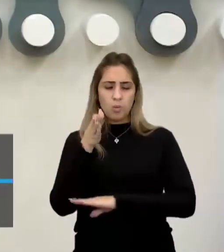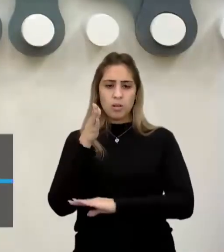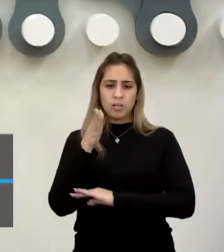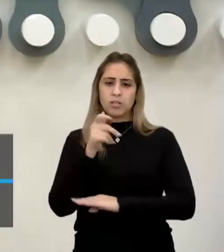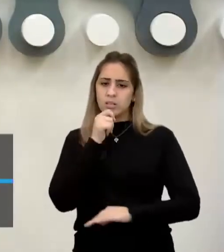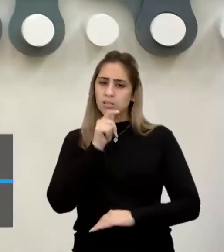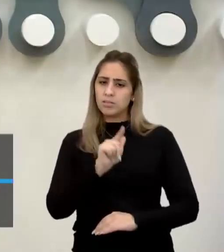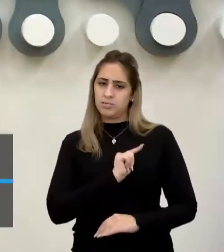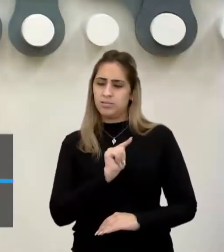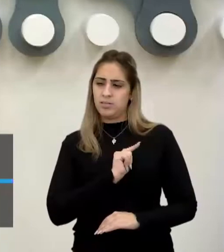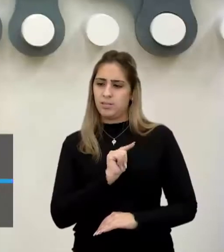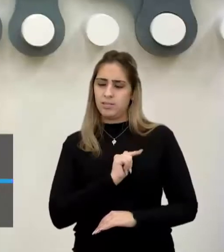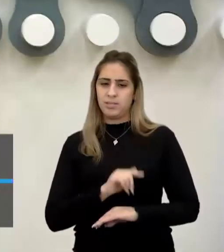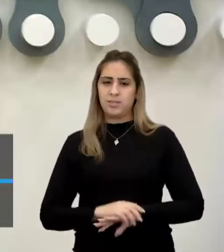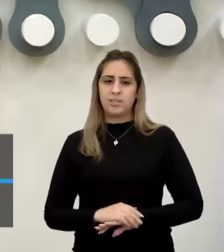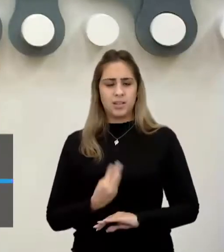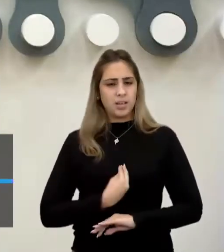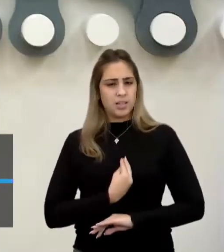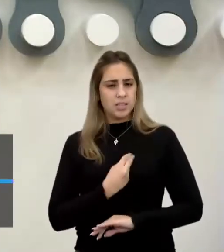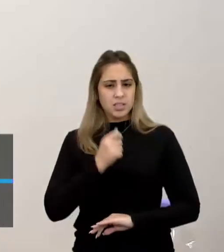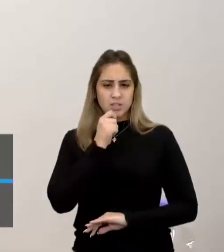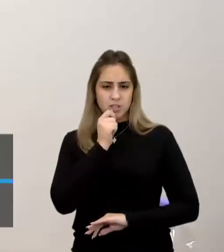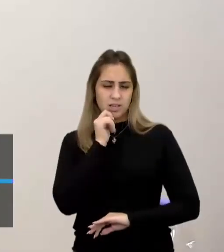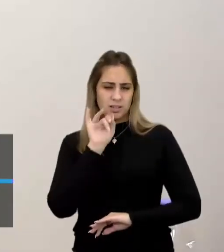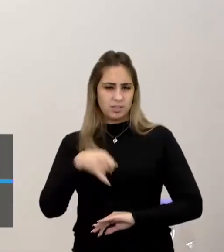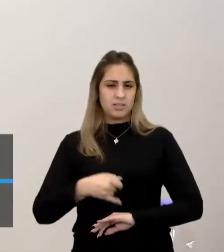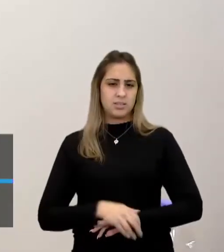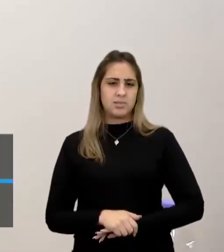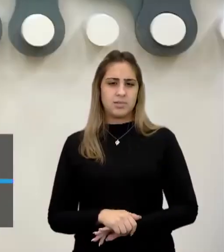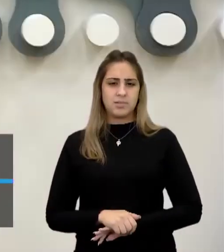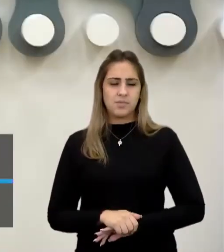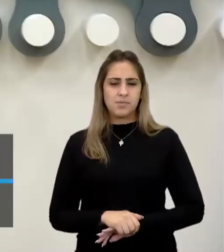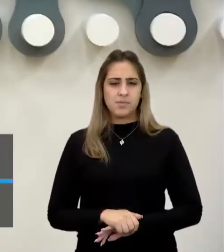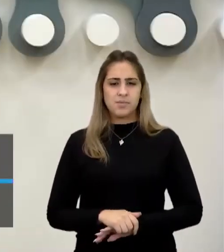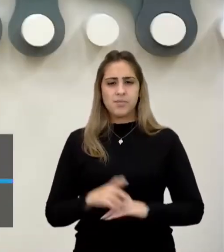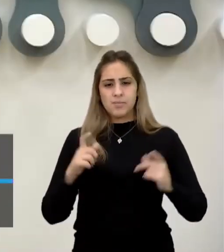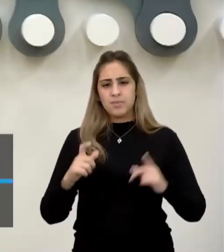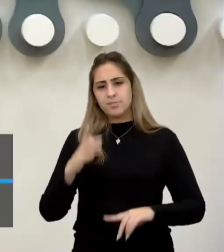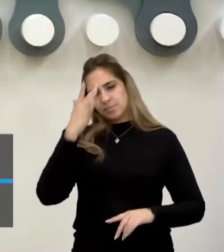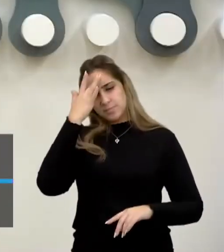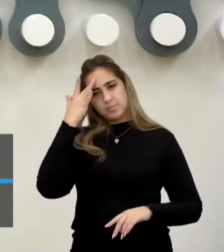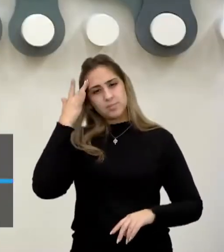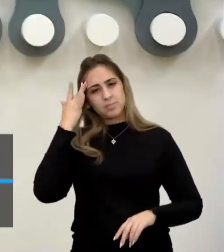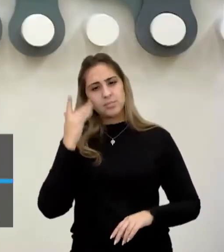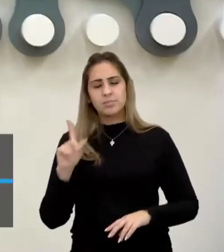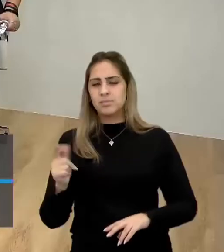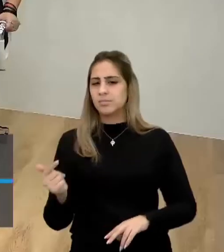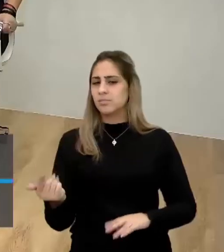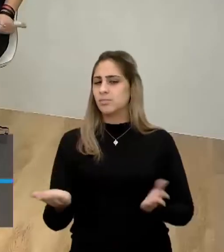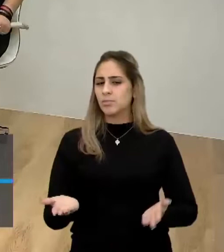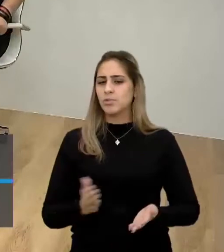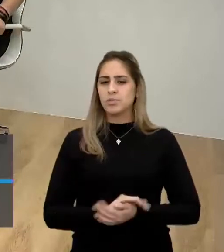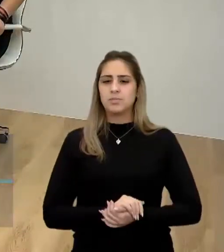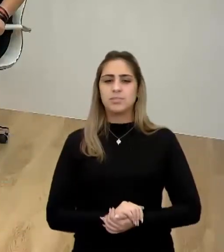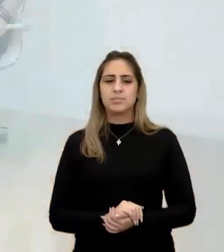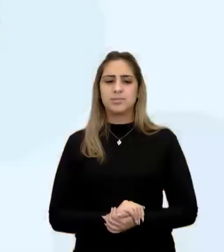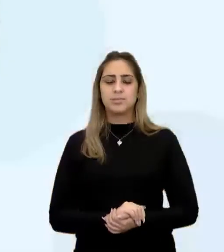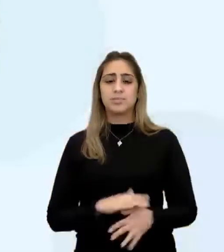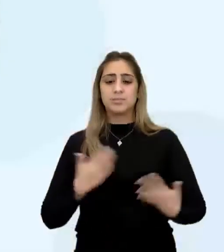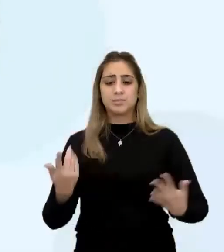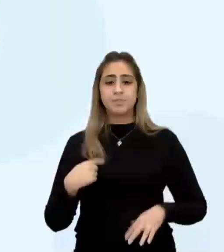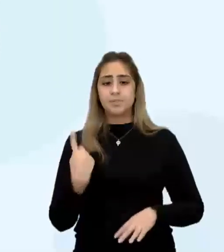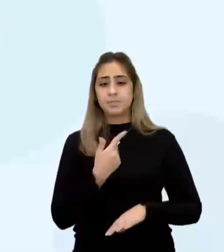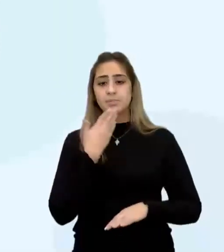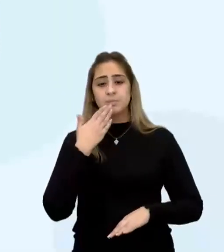que tem o concierge do hotel. É que chique, Né? a palavra é chique, né? Mas o agrimensor eu não manjo, não. Então, a gente